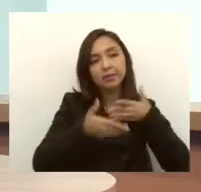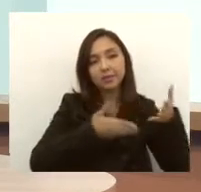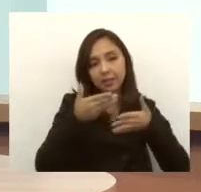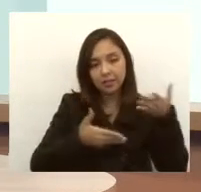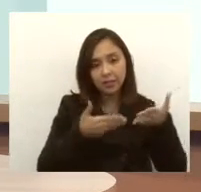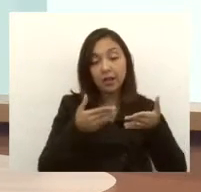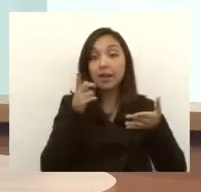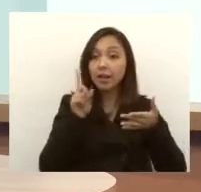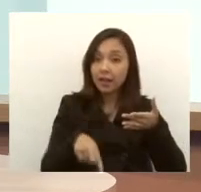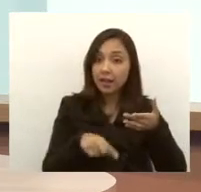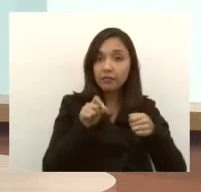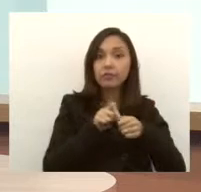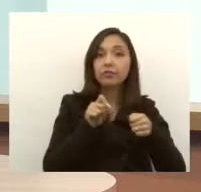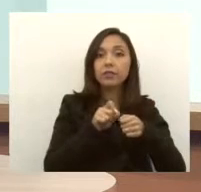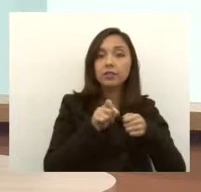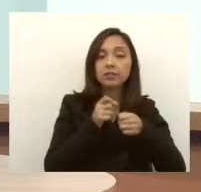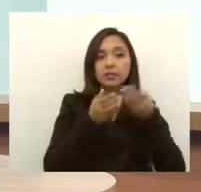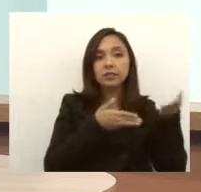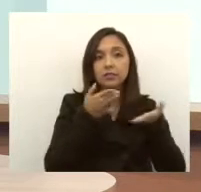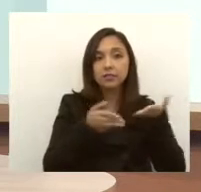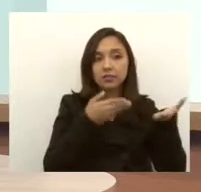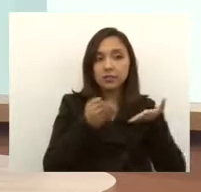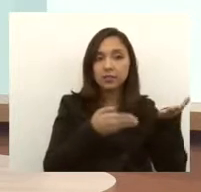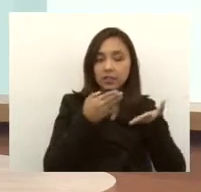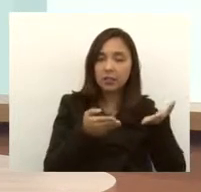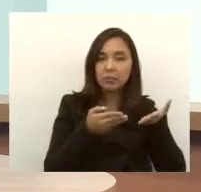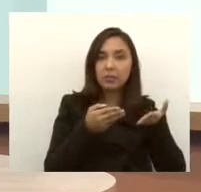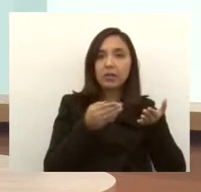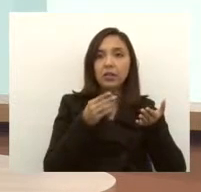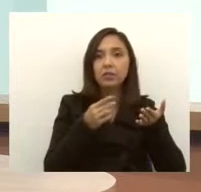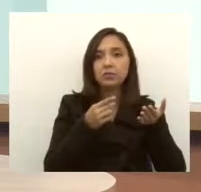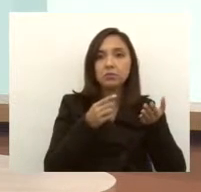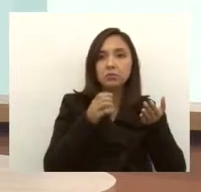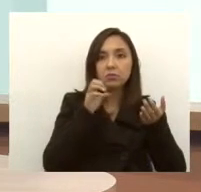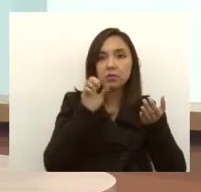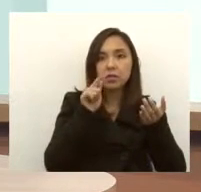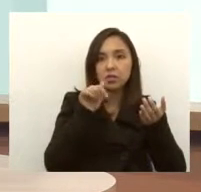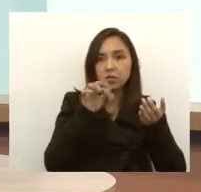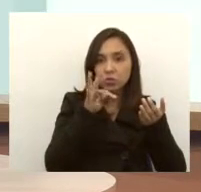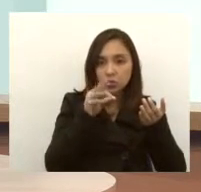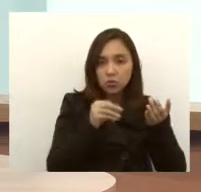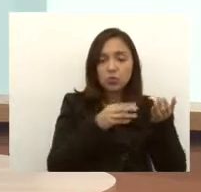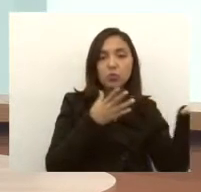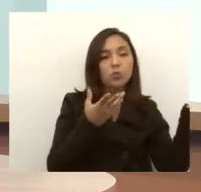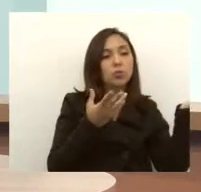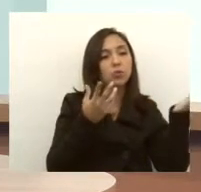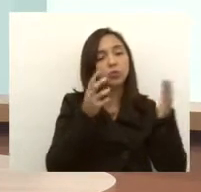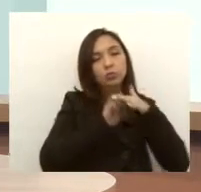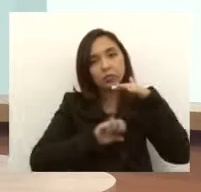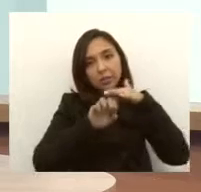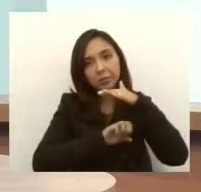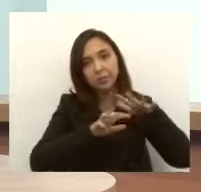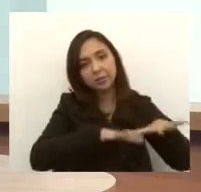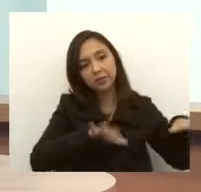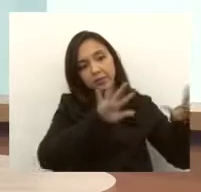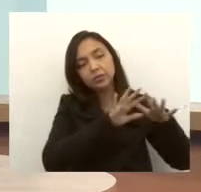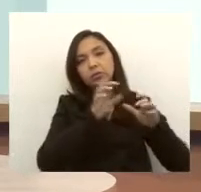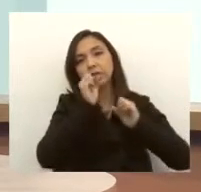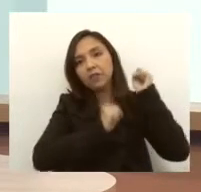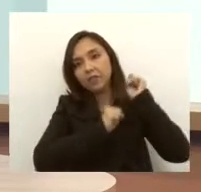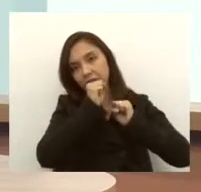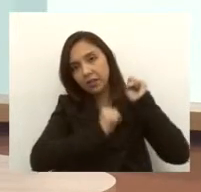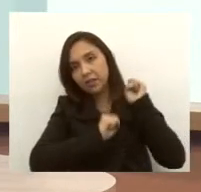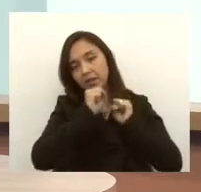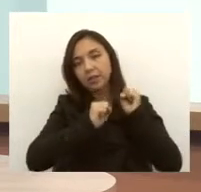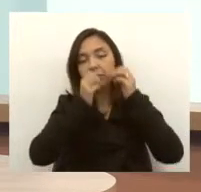para fazer o tratamento de esgoto dos moradores da nossa cidade, das empresas da nossa cidade, das fábricas da